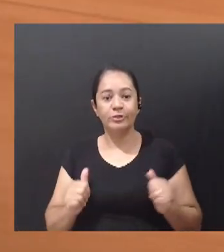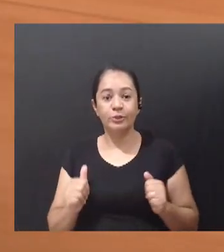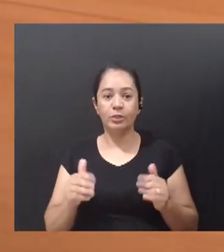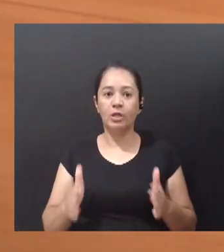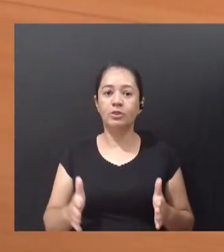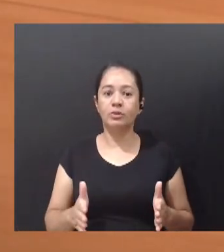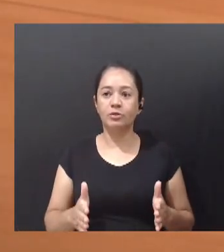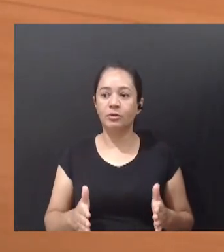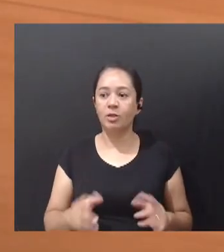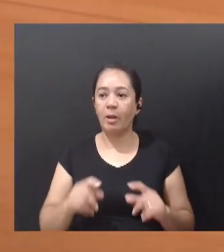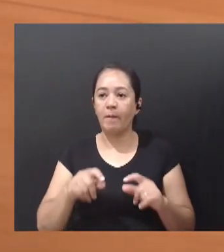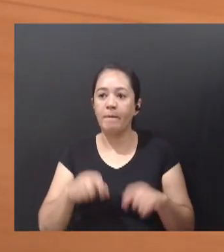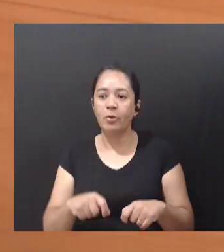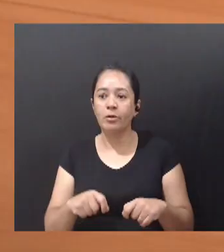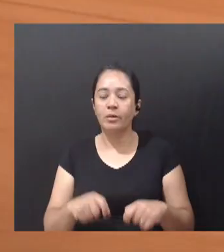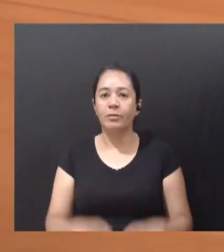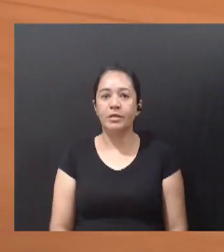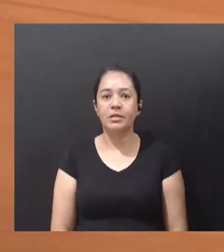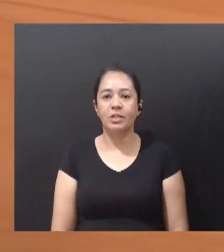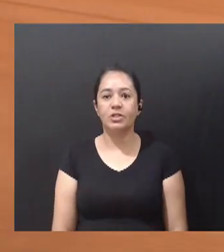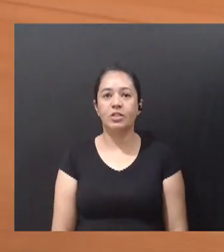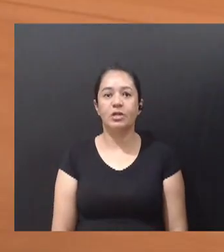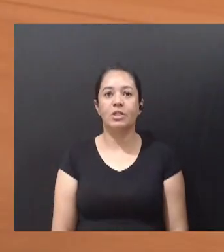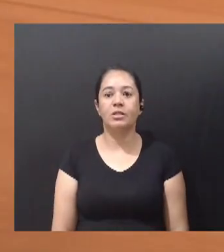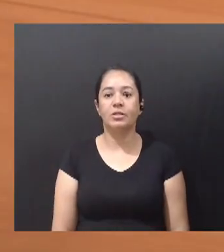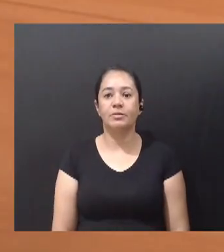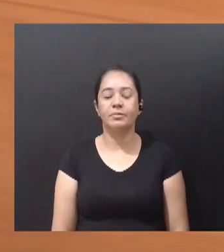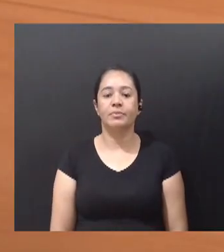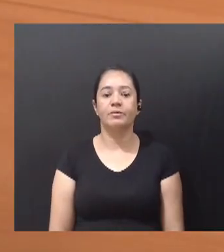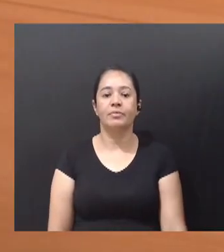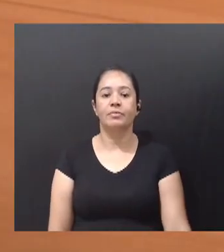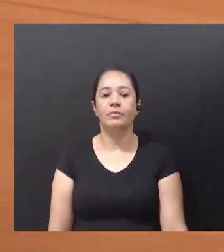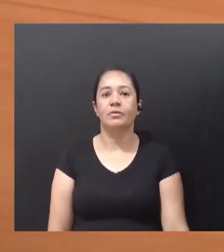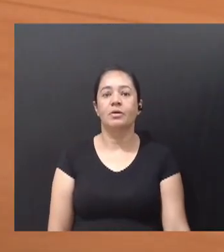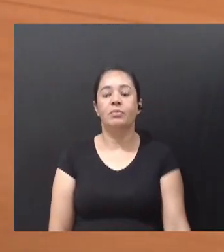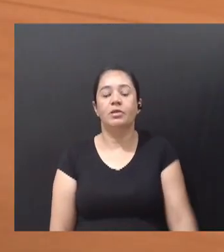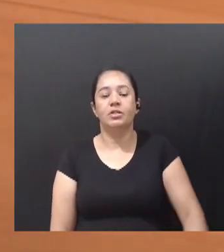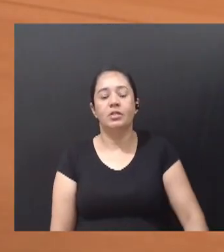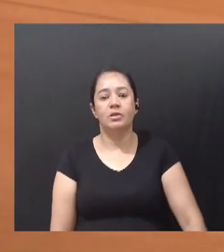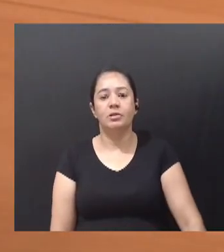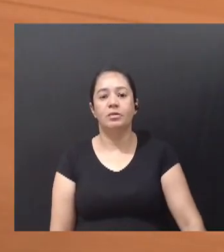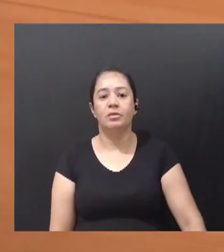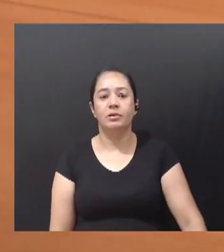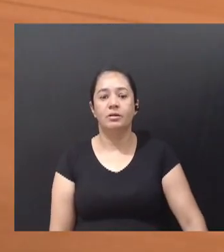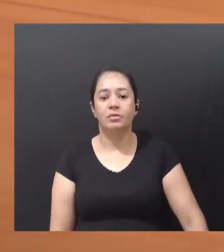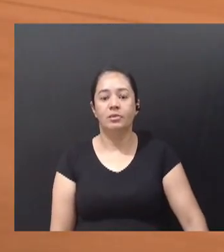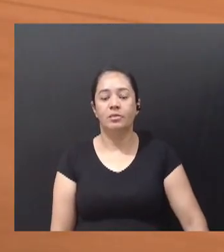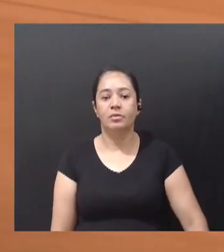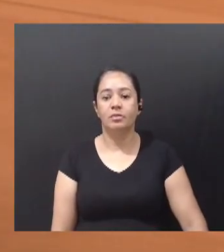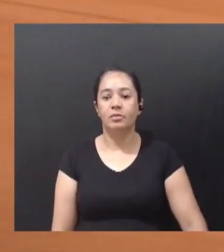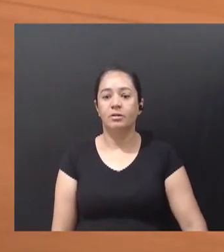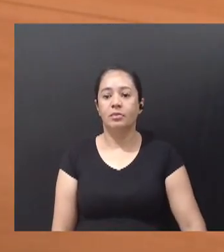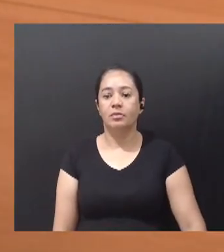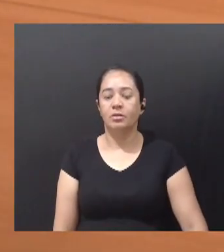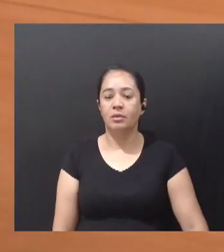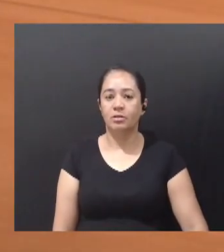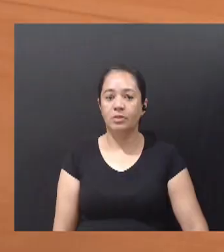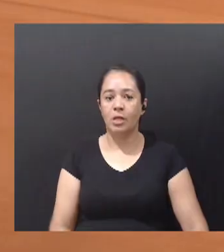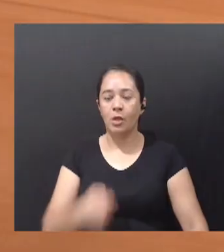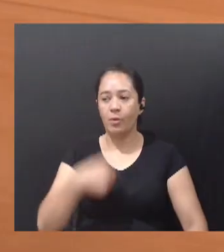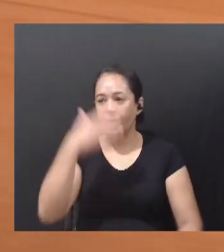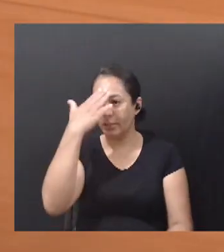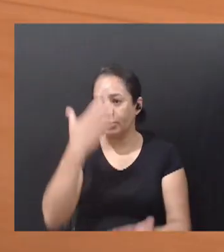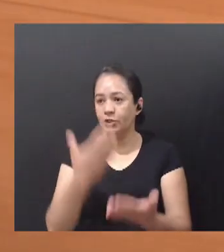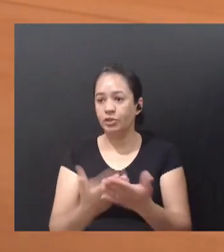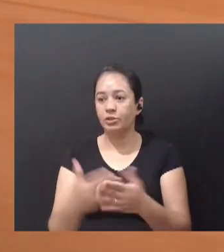pode levar à quebra de todo esse sistema de opressão contra o nosso povo. Tá ligado? E acredito que a